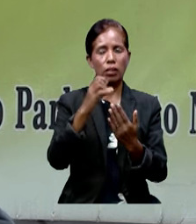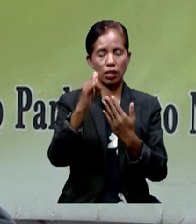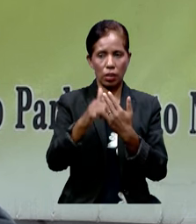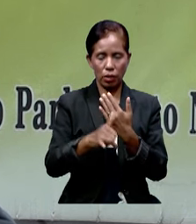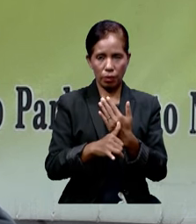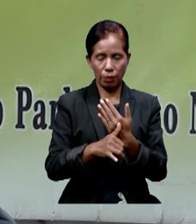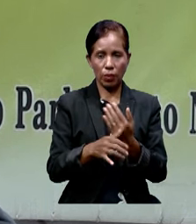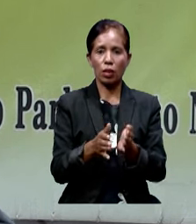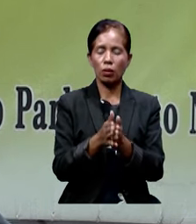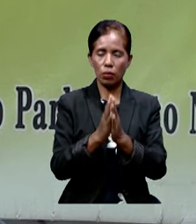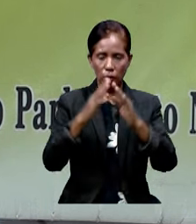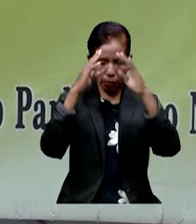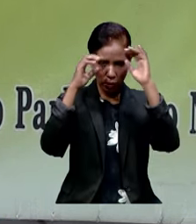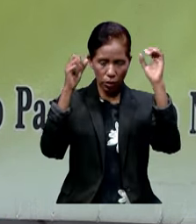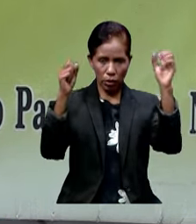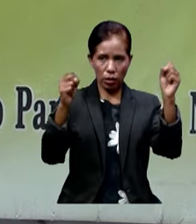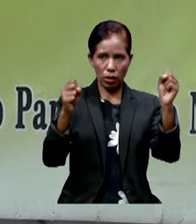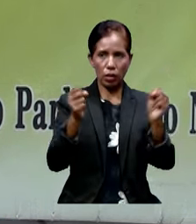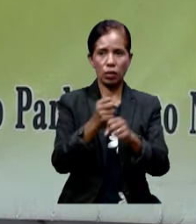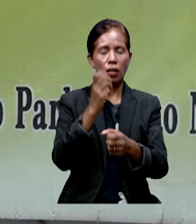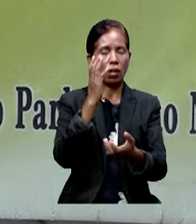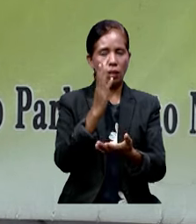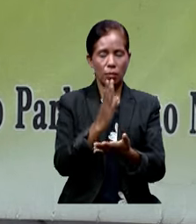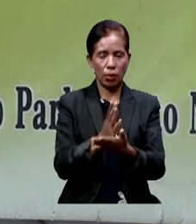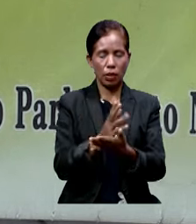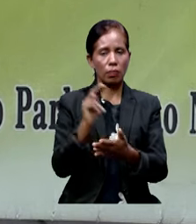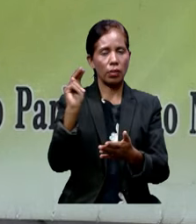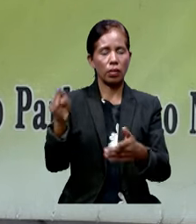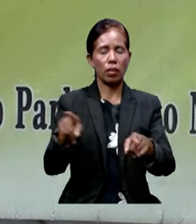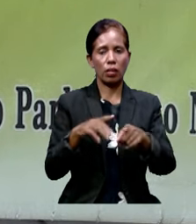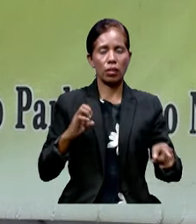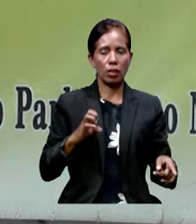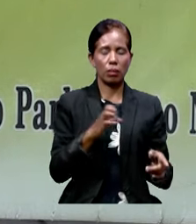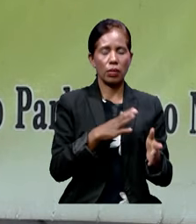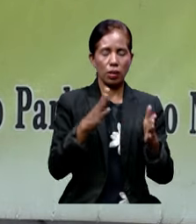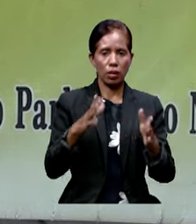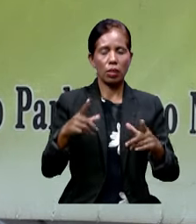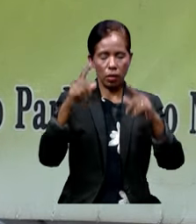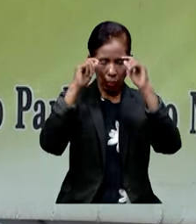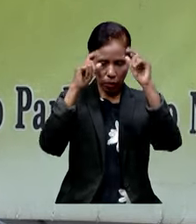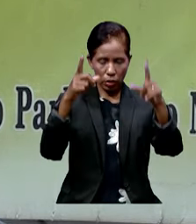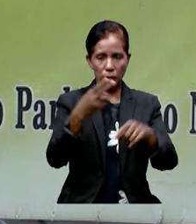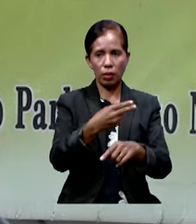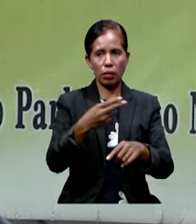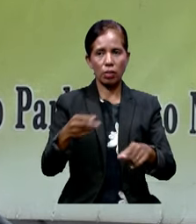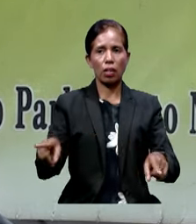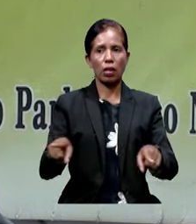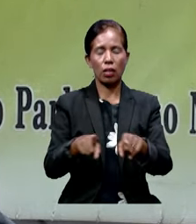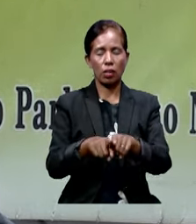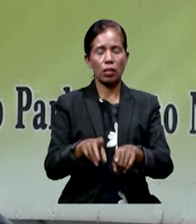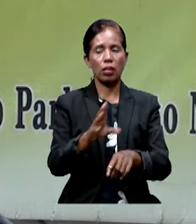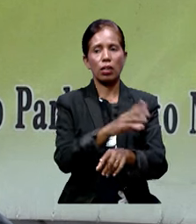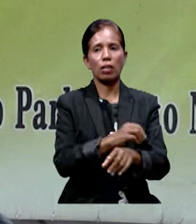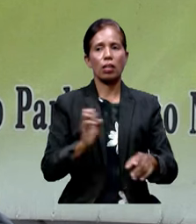Kalohan, nia husu Presidente Republika atu halo exoneração bania nudar Embaixador Timor-Leste ba Indonesia, tamba exerce hela funsau rua,